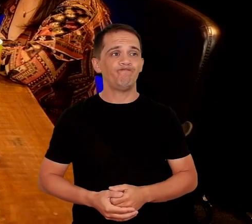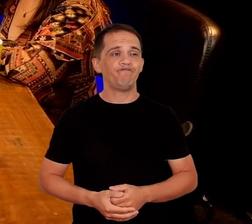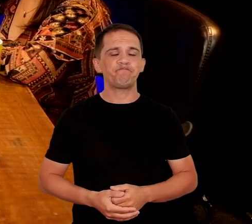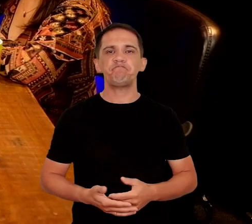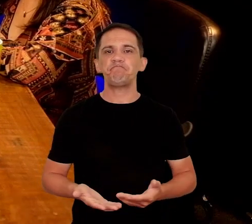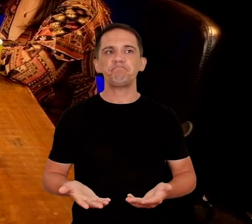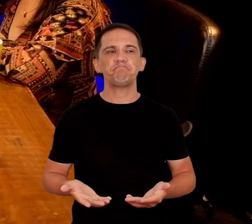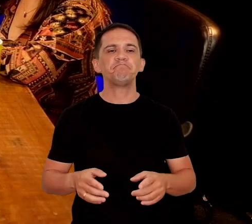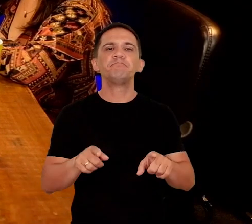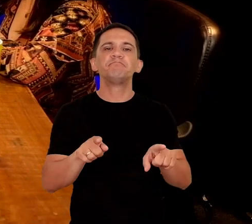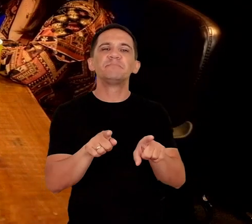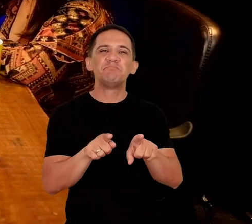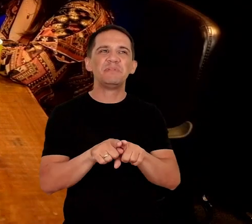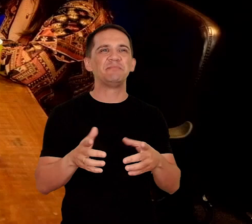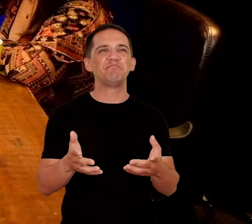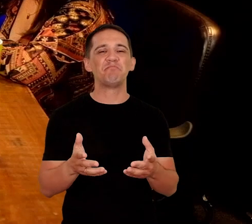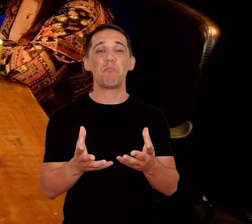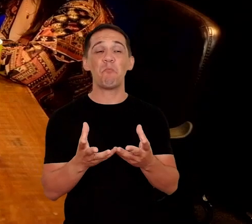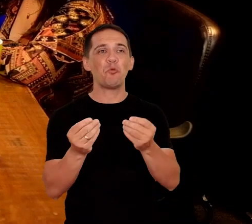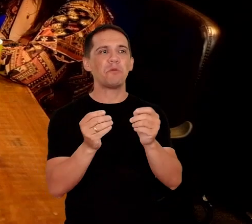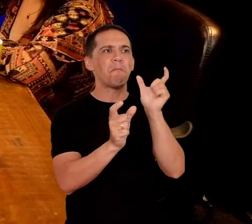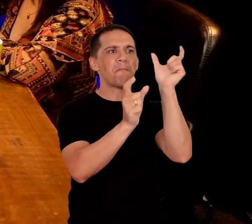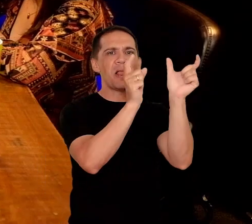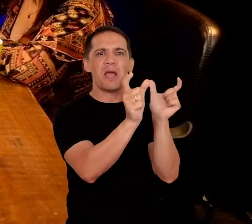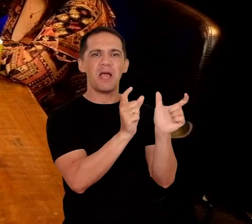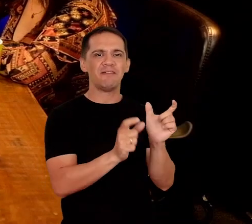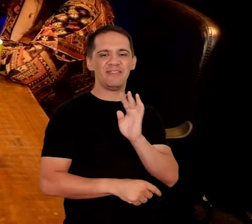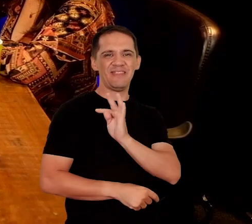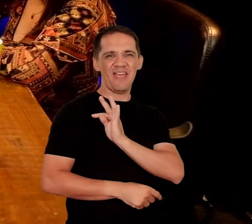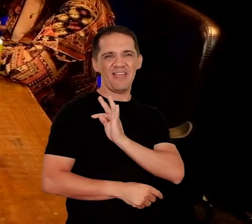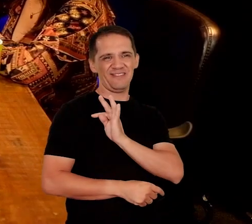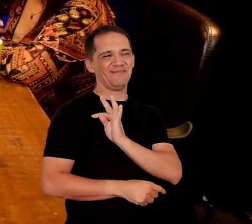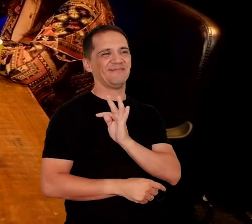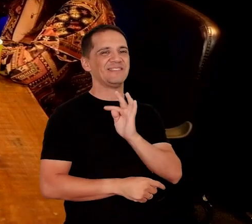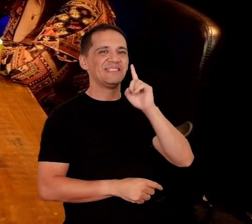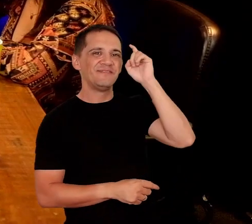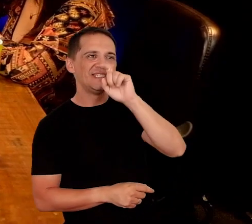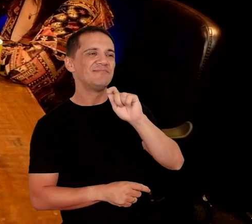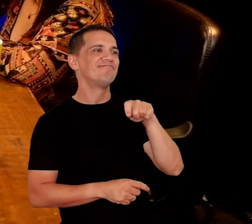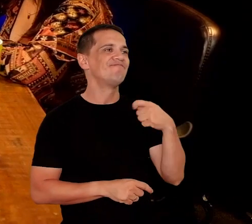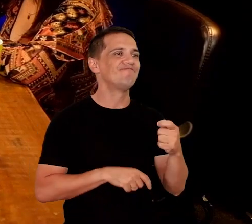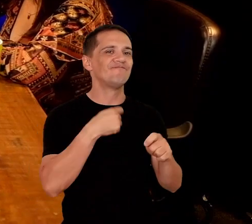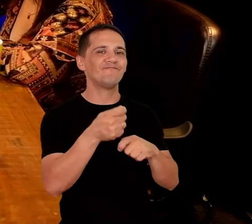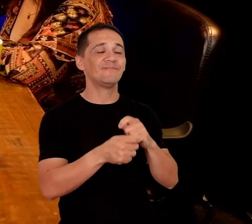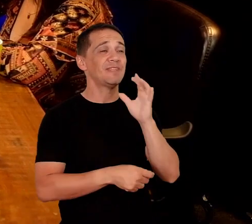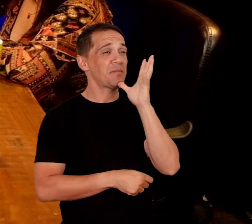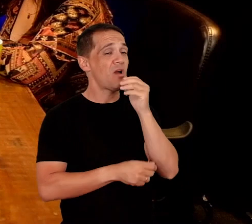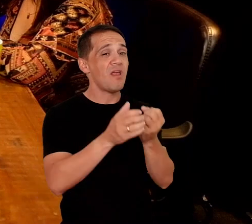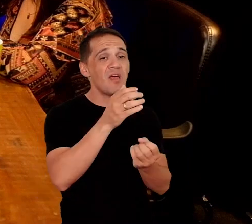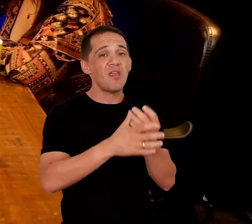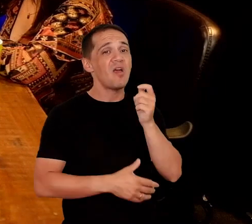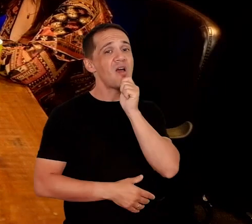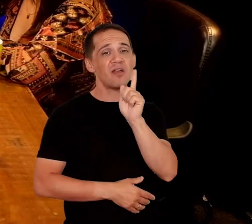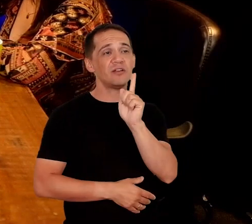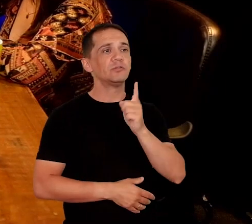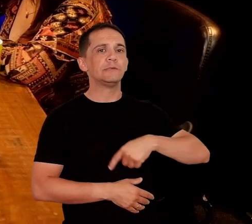que existem. Da internet, por exemplo, assim, né, que é uma coisa que muda muito, né, que rápido, né? Às vezes não tem um sinal, ou